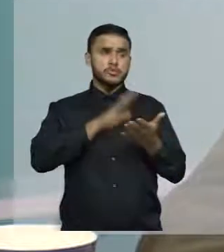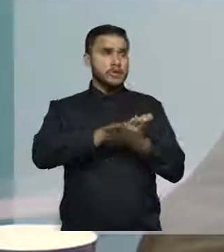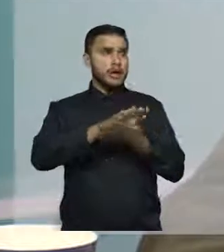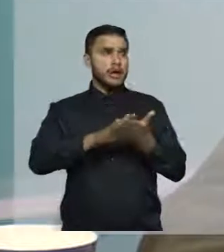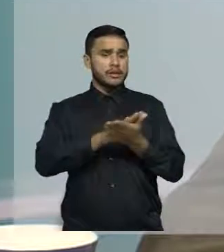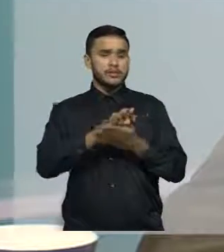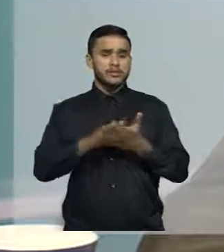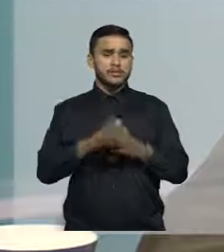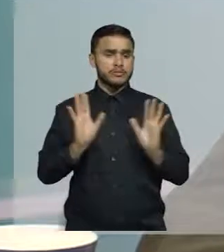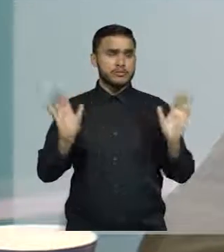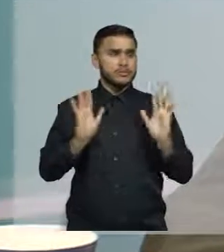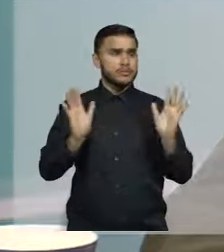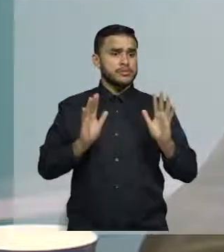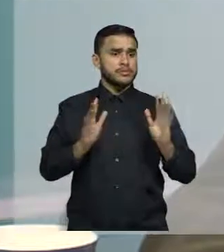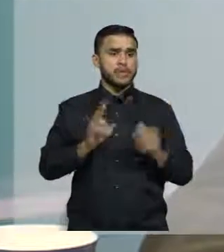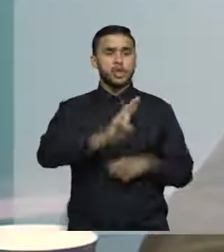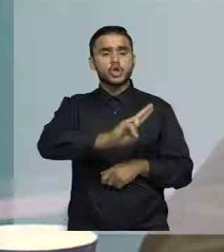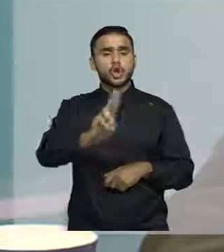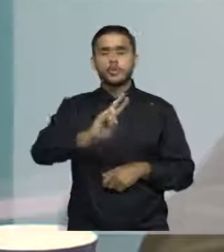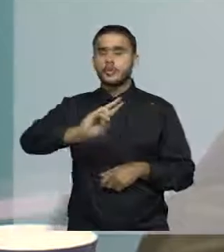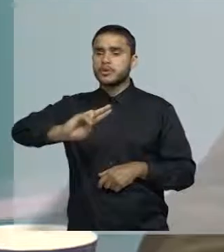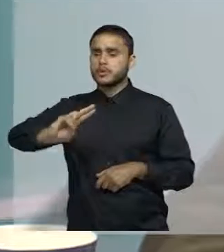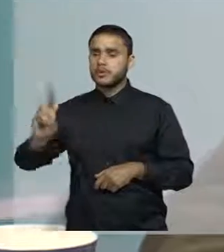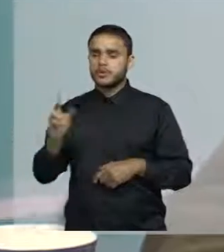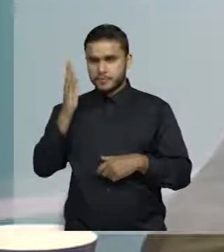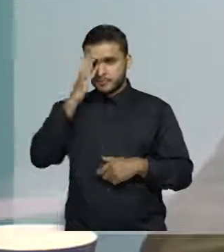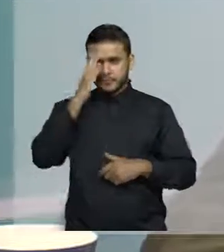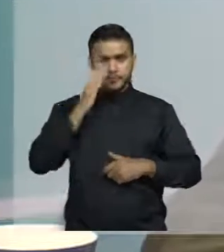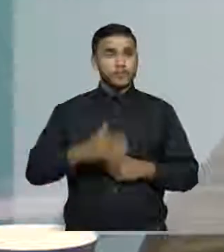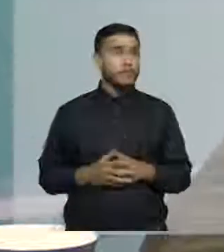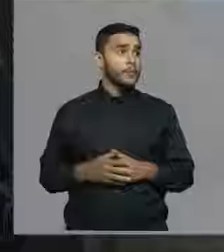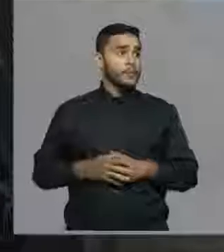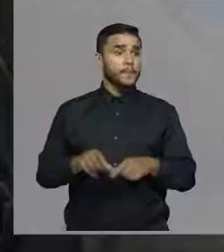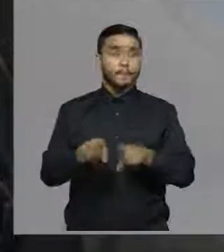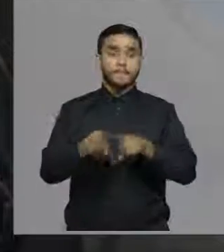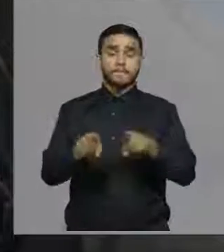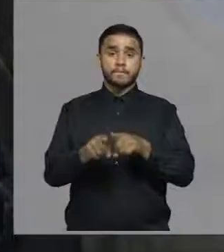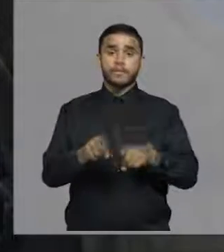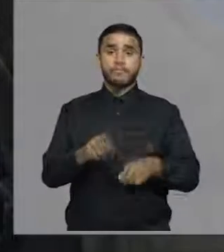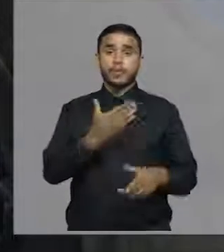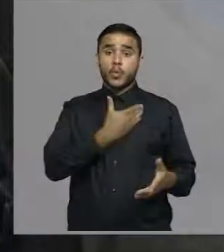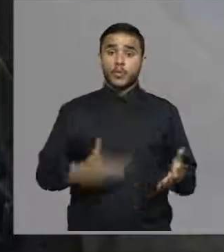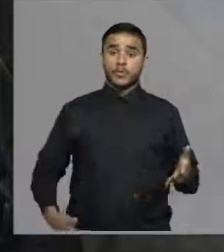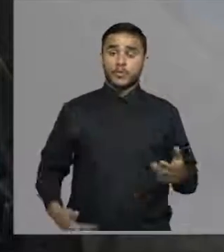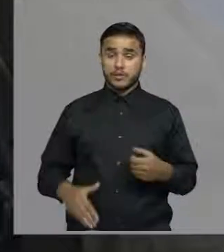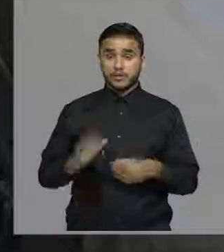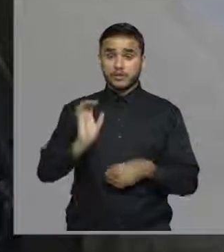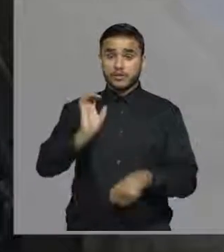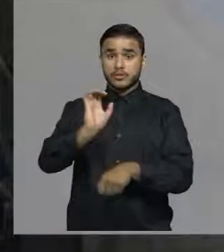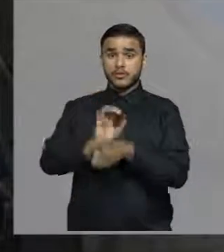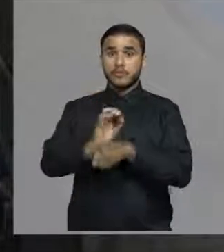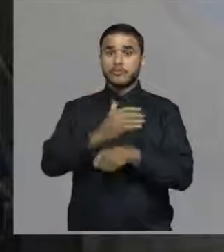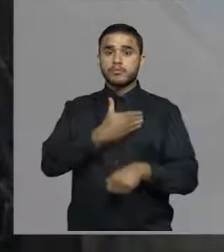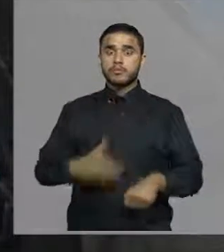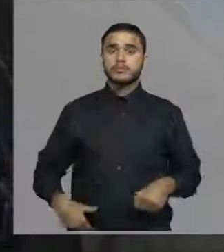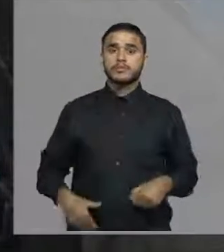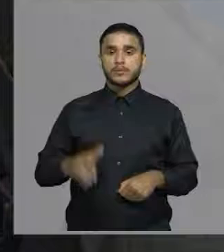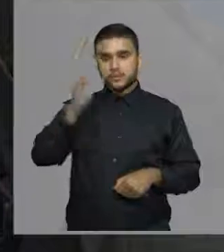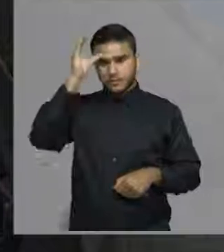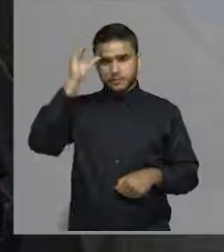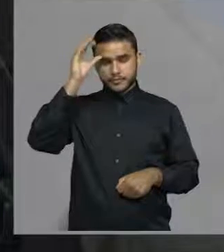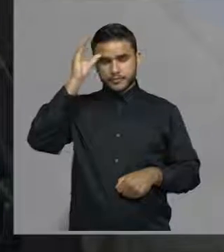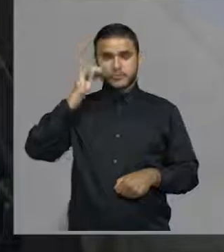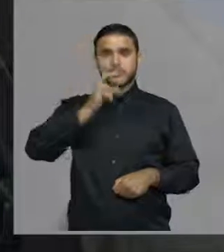têm CNPJ, não pode ter nome. Inclusive esses que o governador, na sua posse, o governador do Ceará, homenageou,